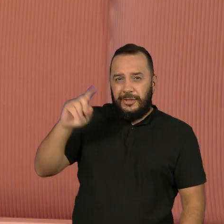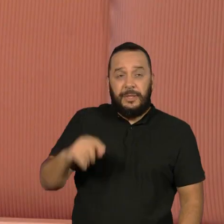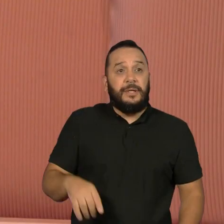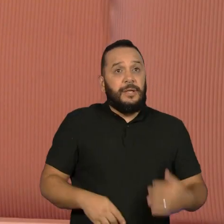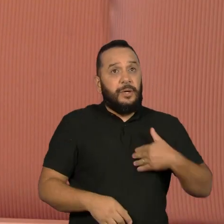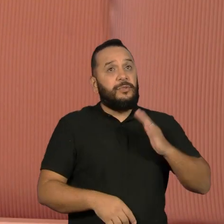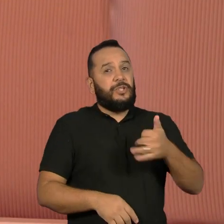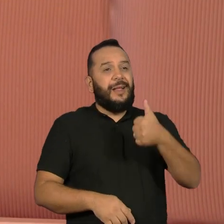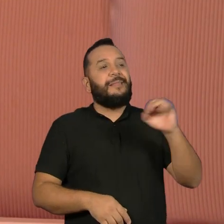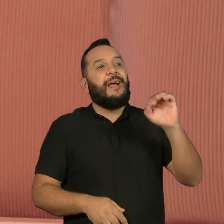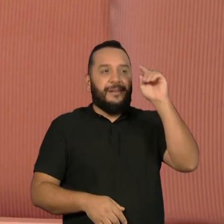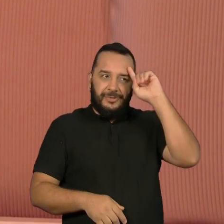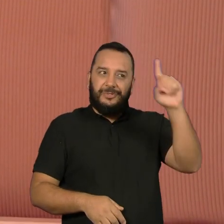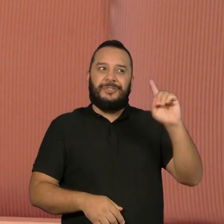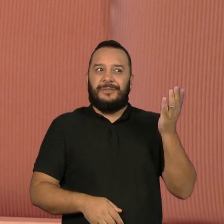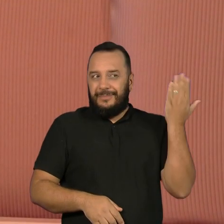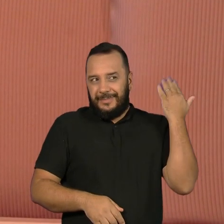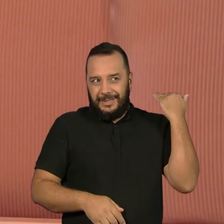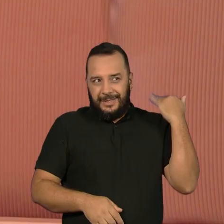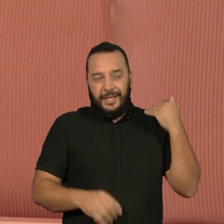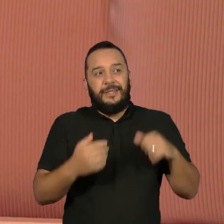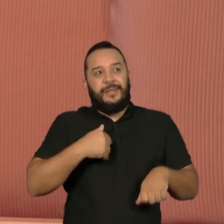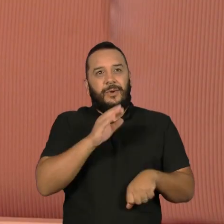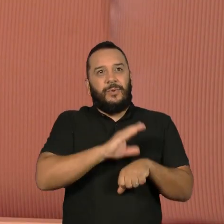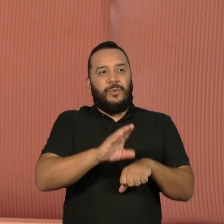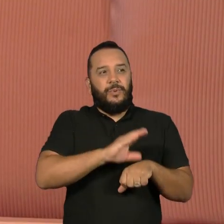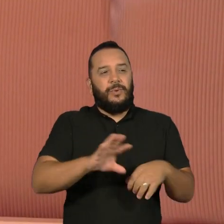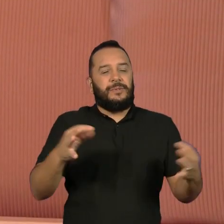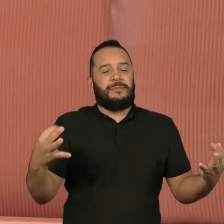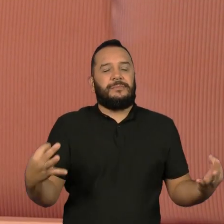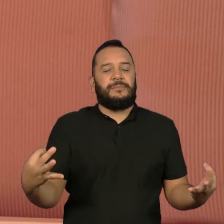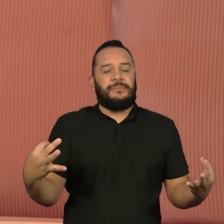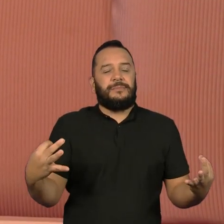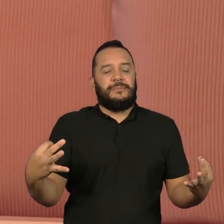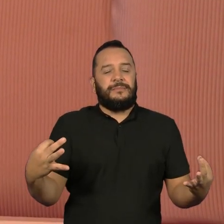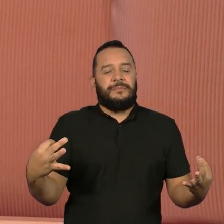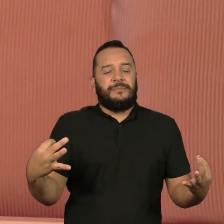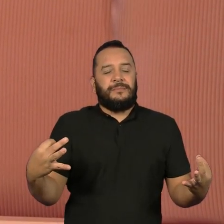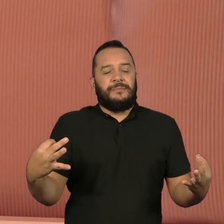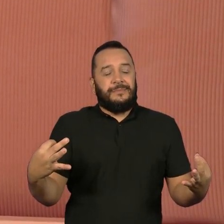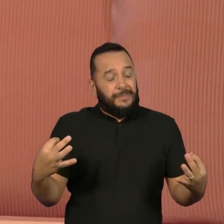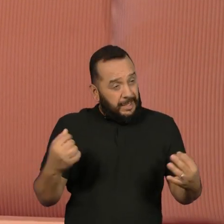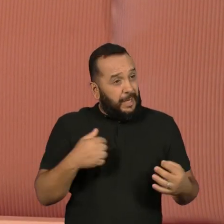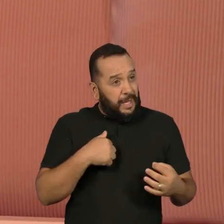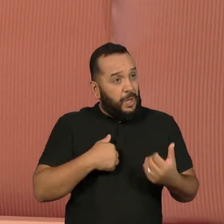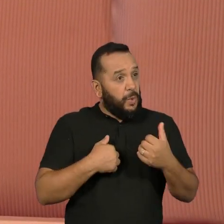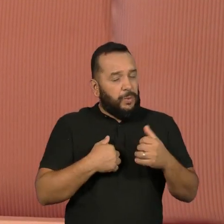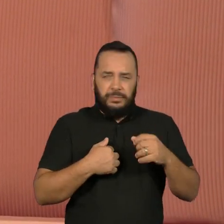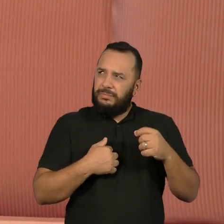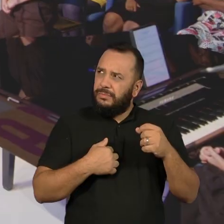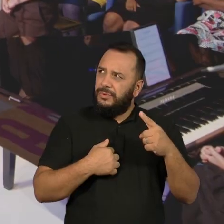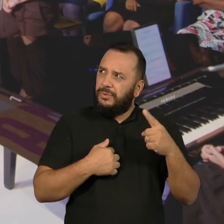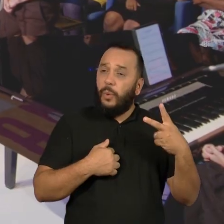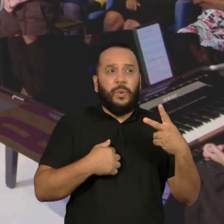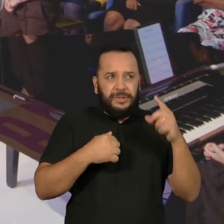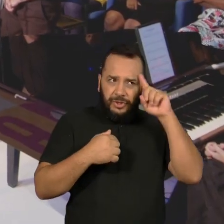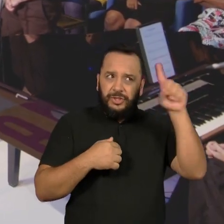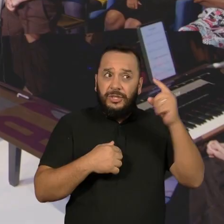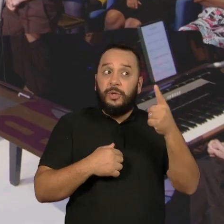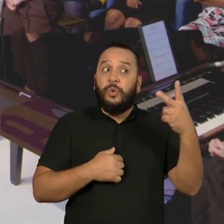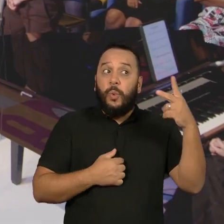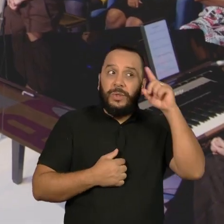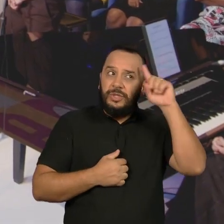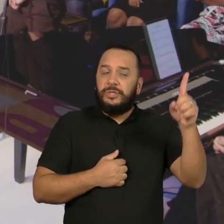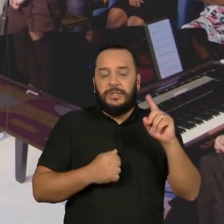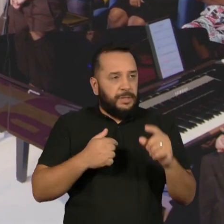10 dias sem o celular. Quando eu fiz um curso de meditação chamado Vipassana, eu fiquei sem celular, 12 ao todo, né? Porque tem o dia que entra e o dia